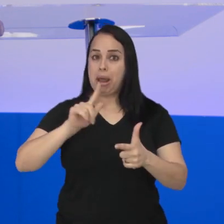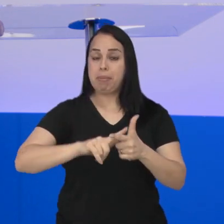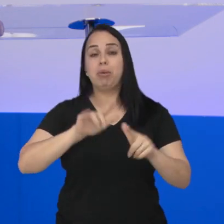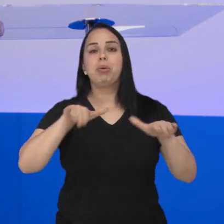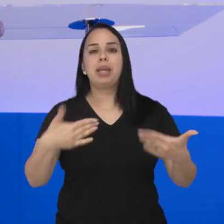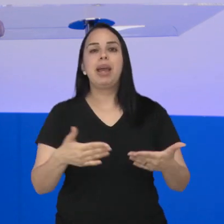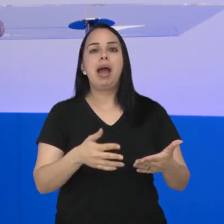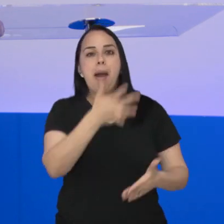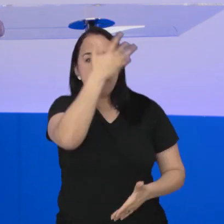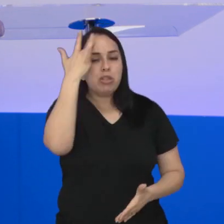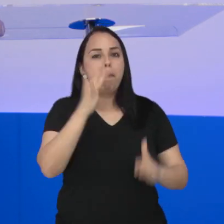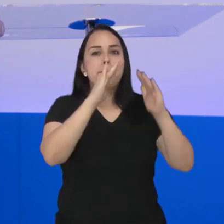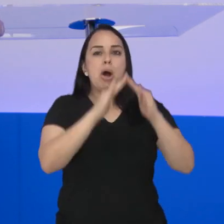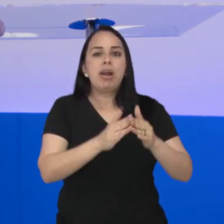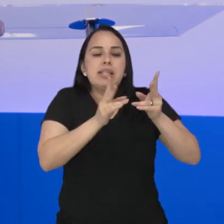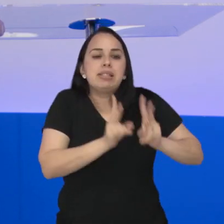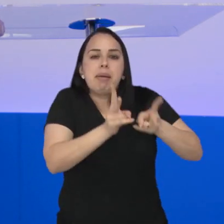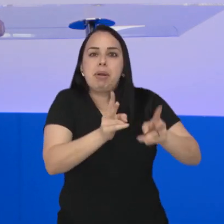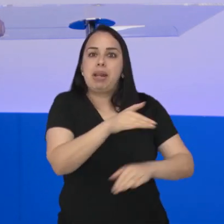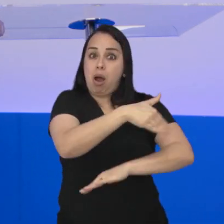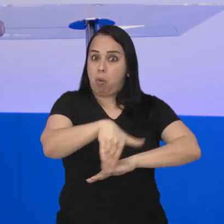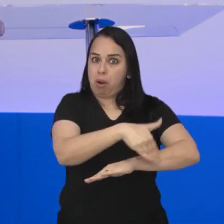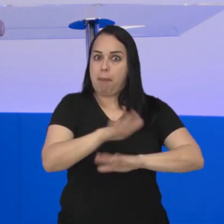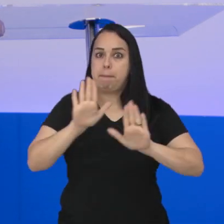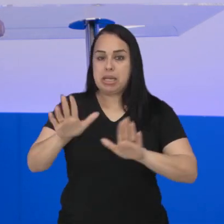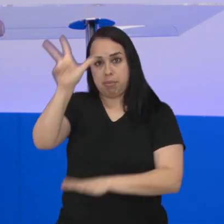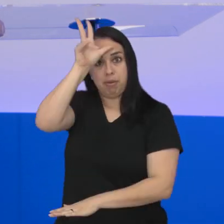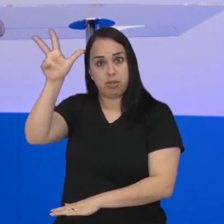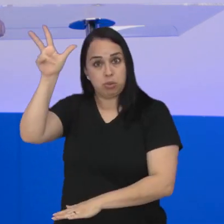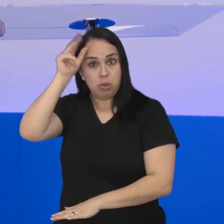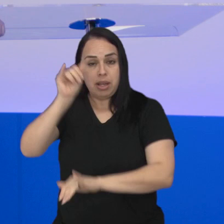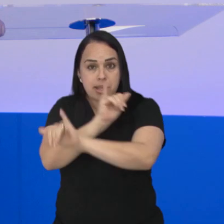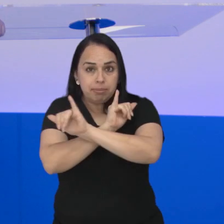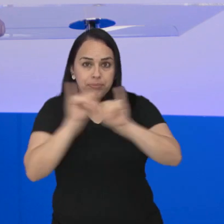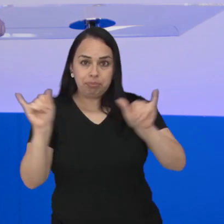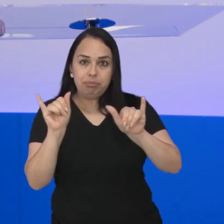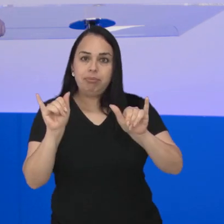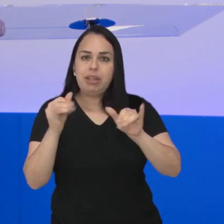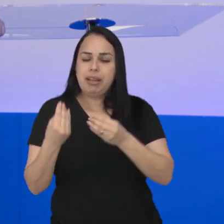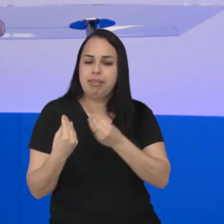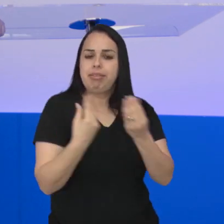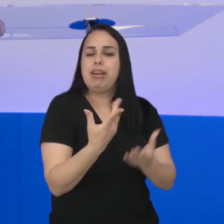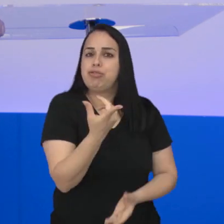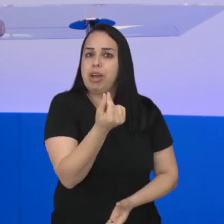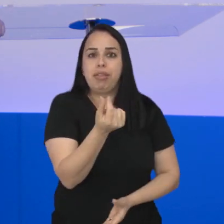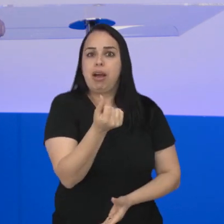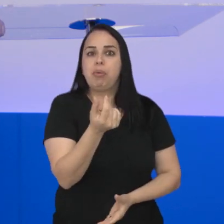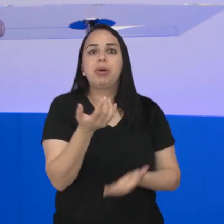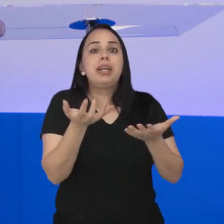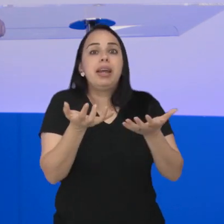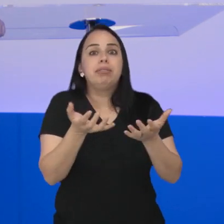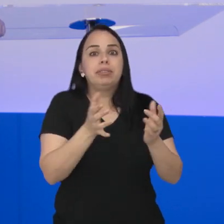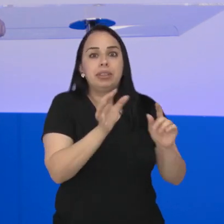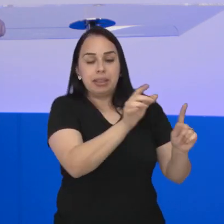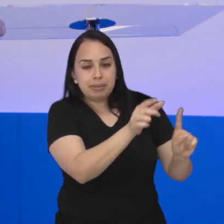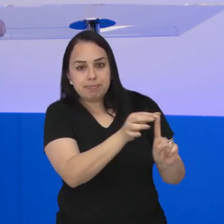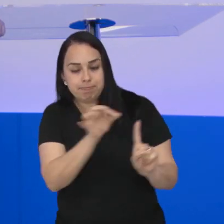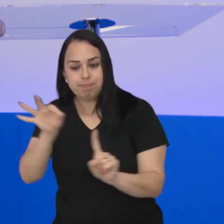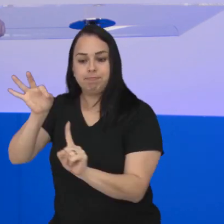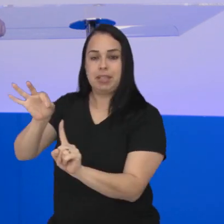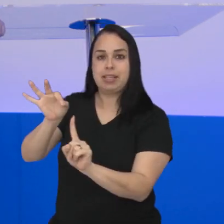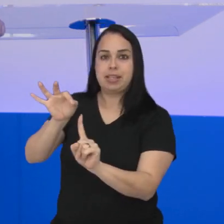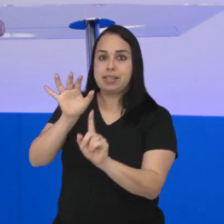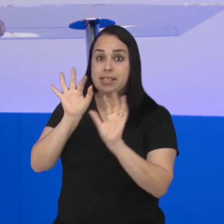problema. Ele mantém as pessoas na rua. A campanha da prefeitura, então, é garantir que ao invés de esmolas, quem vive na rua